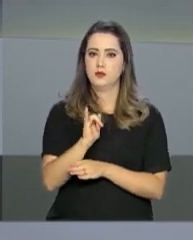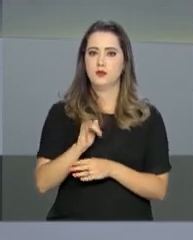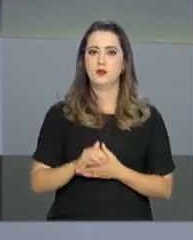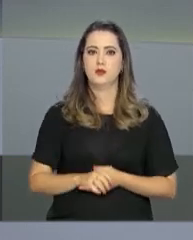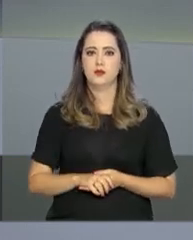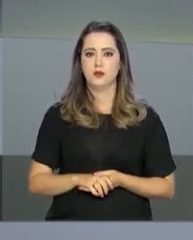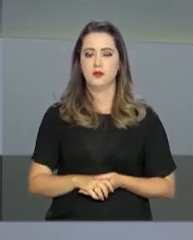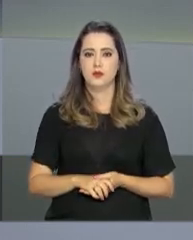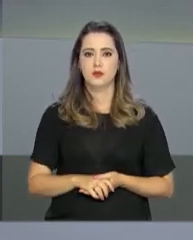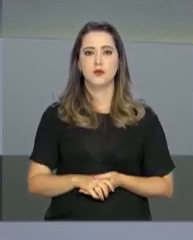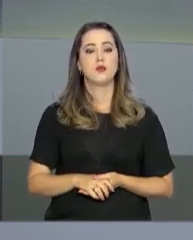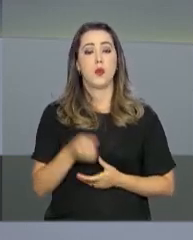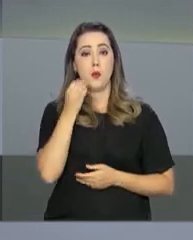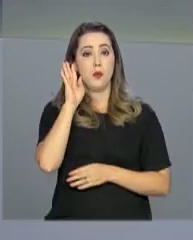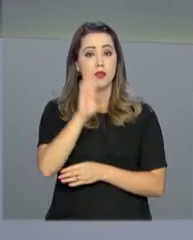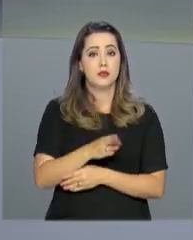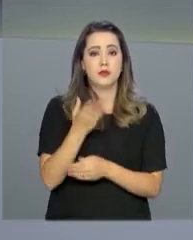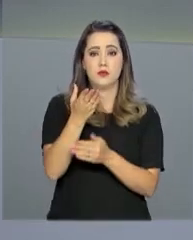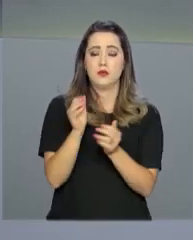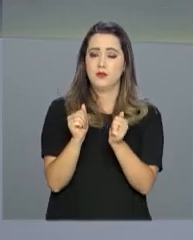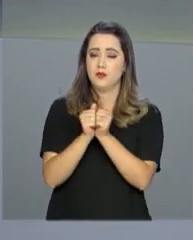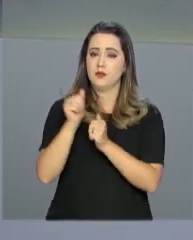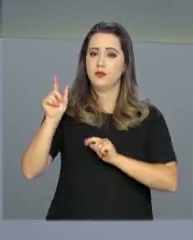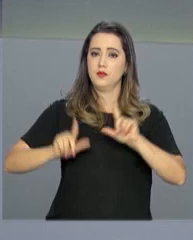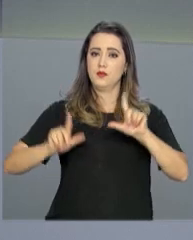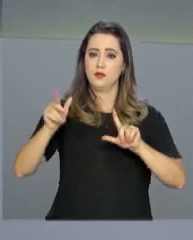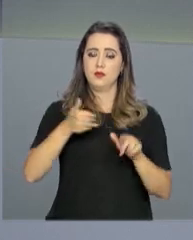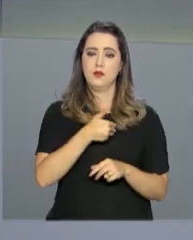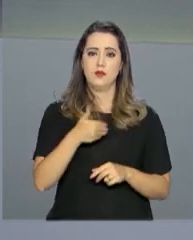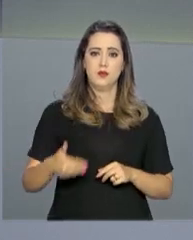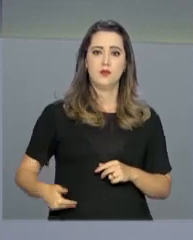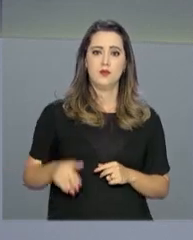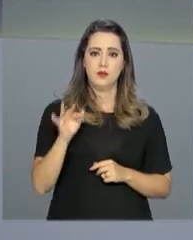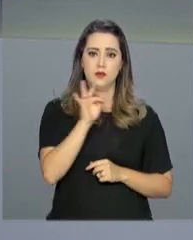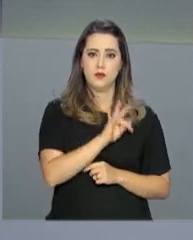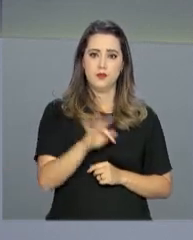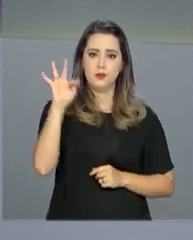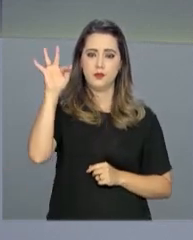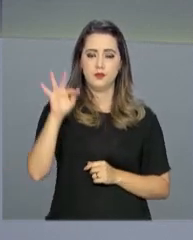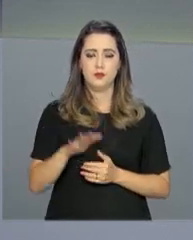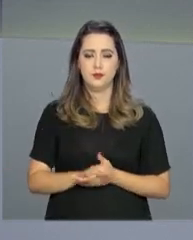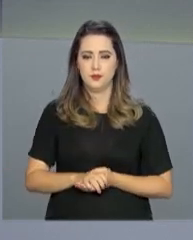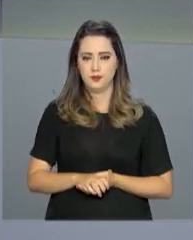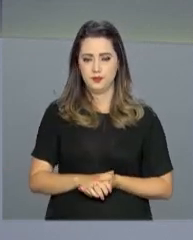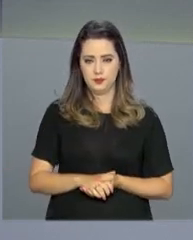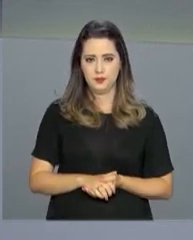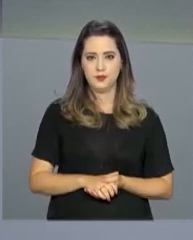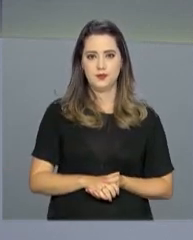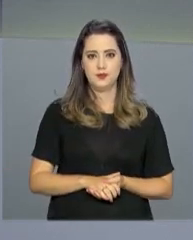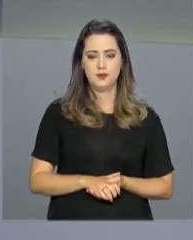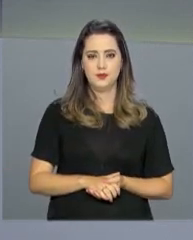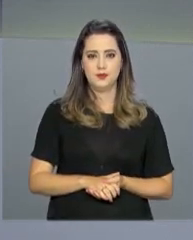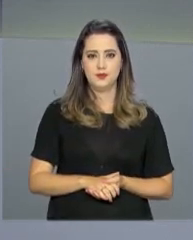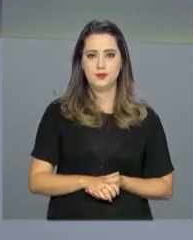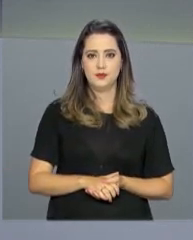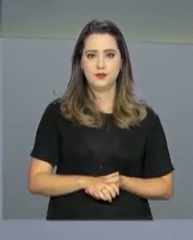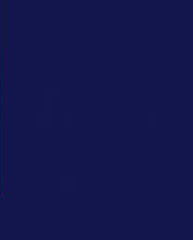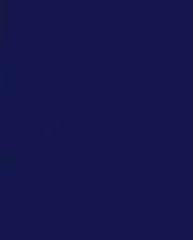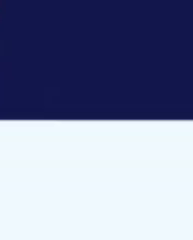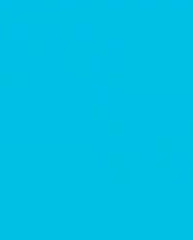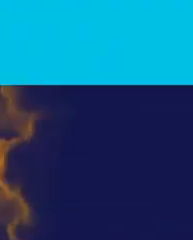nosso canal no YouTube. Uma boa tarde para você e continue com a gente aqui na NBR, a TV do Governo Federal.